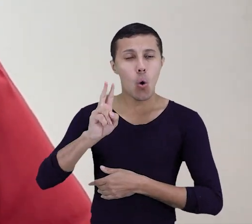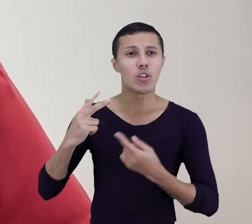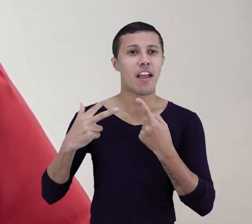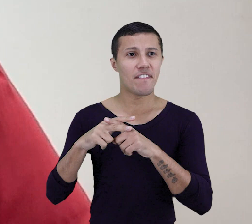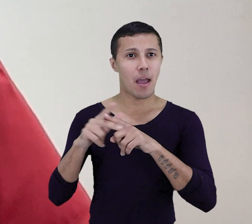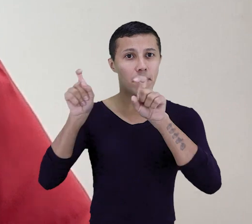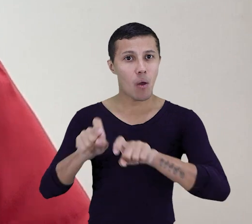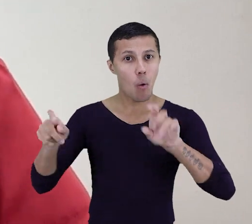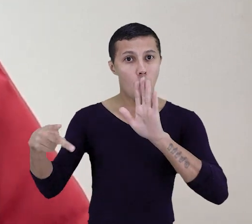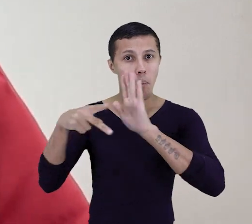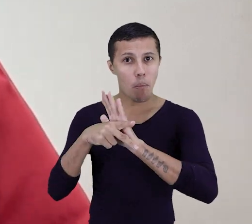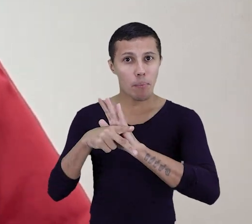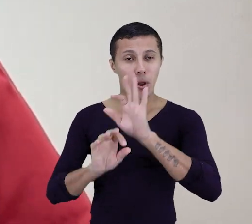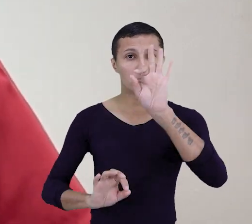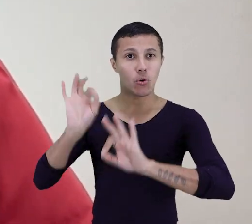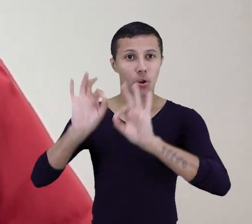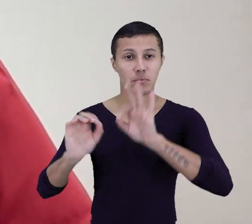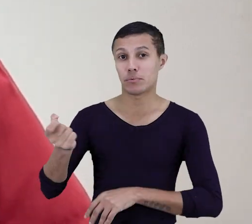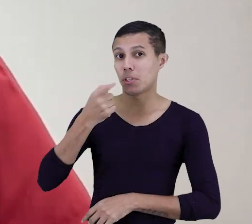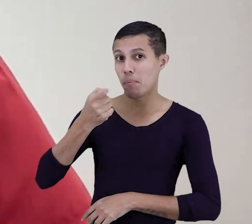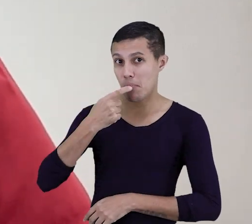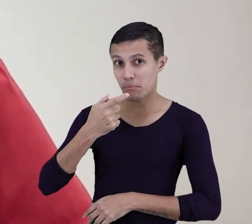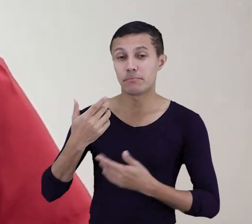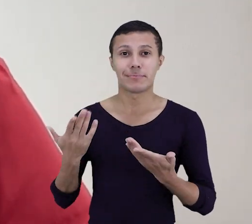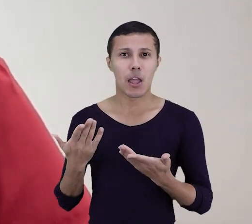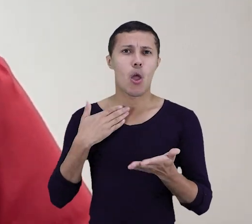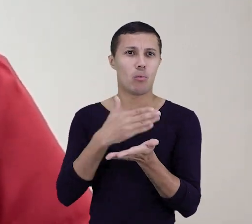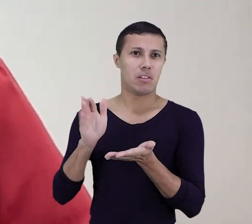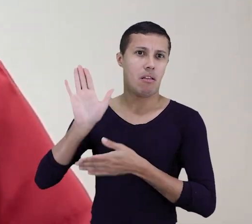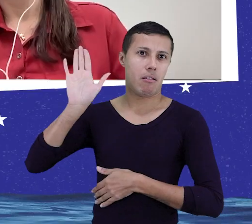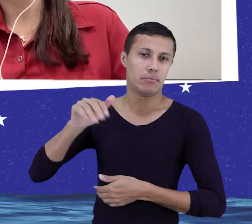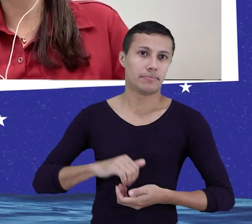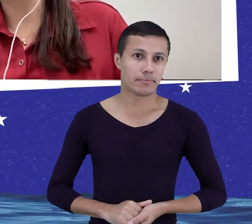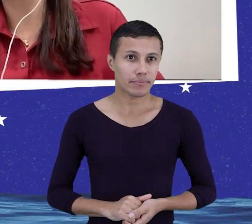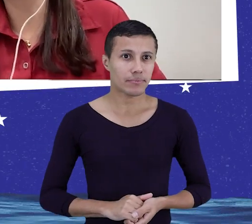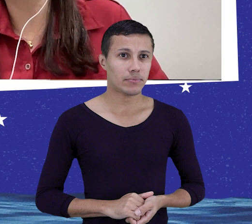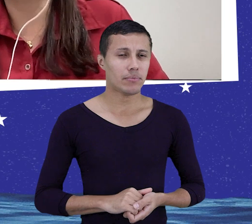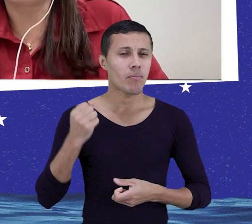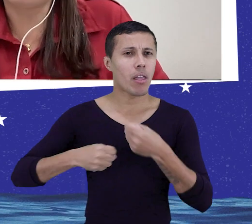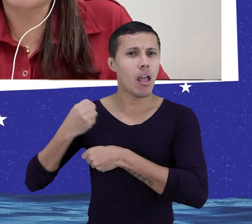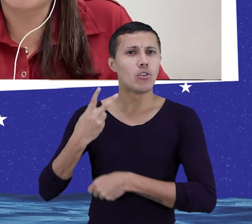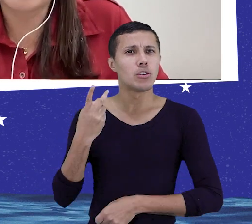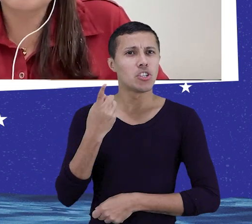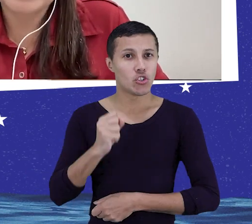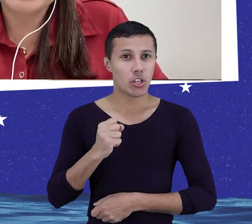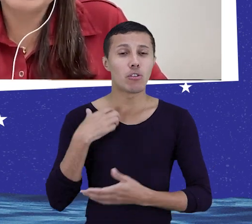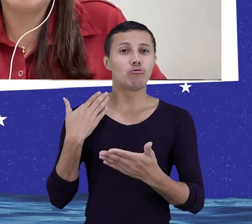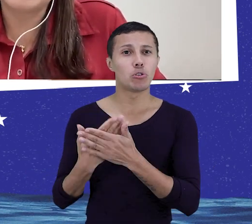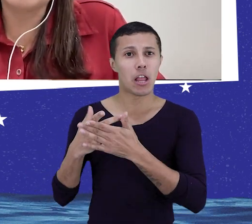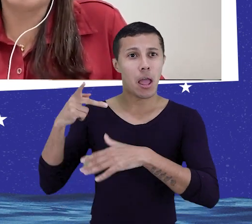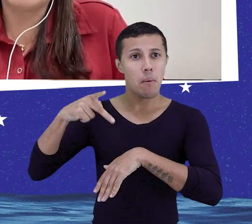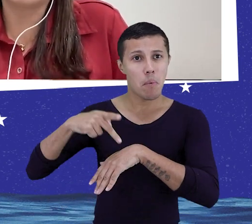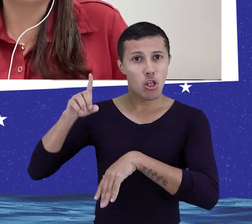ferramentas computacionais para fazer planejamento de medicamentos, né? Então, foi assim que eu comecei. Em 2018, eu fui fazer meu pós-doc